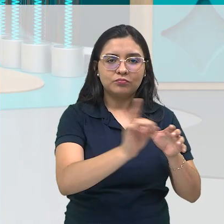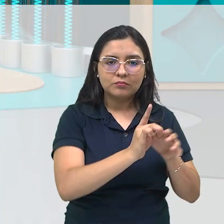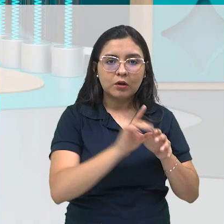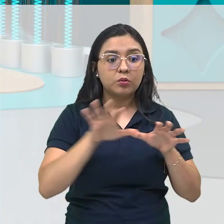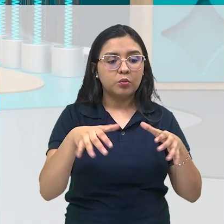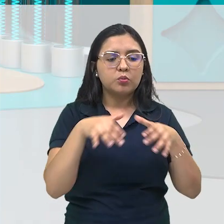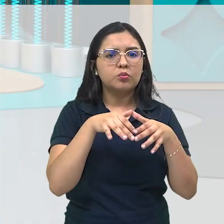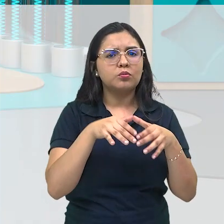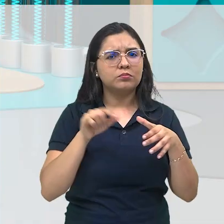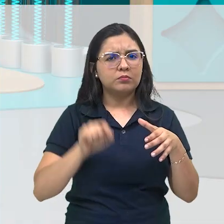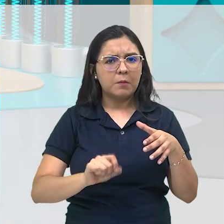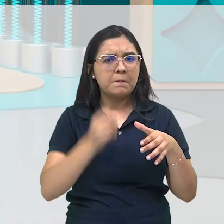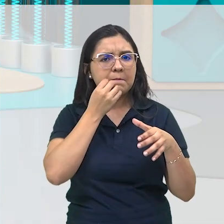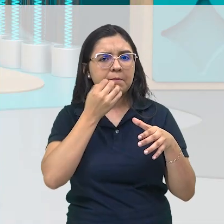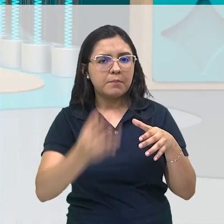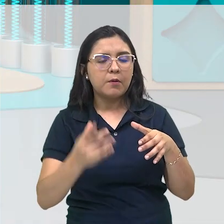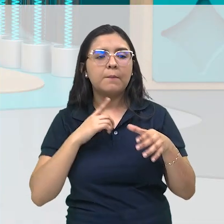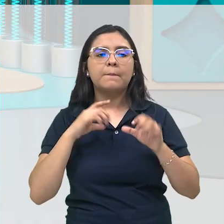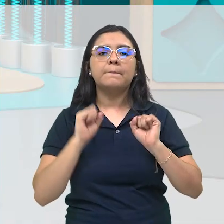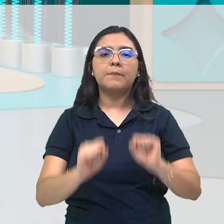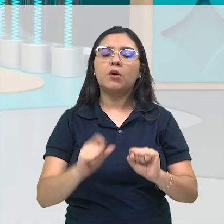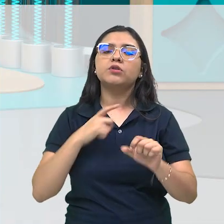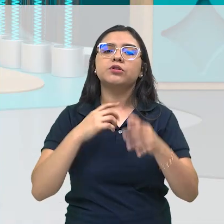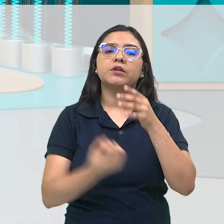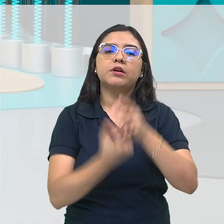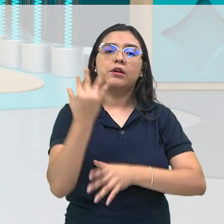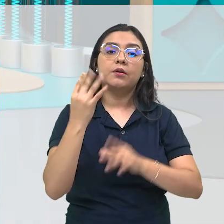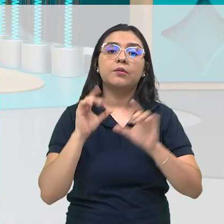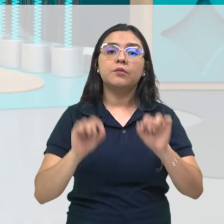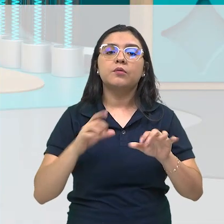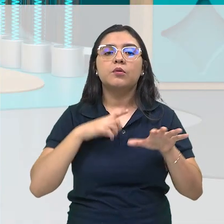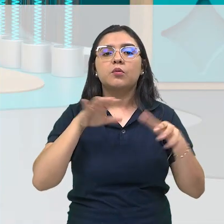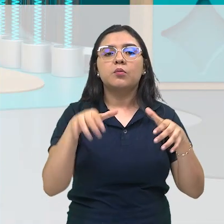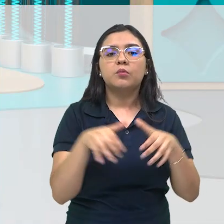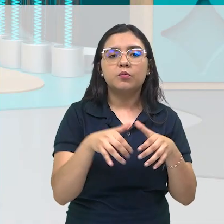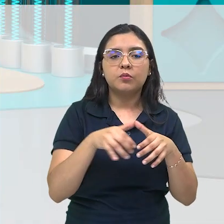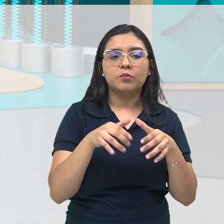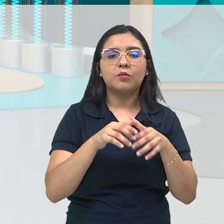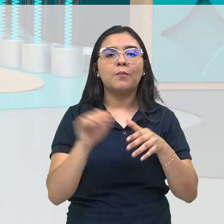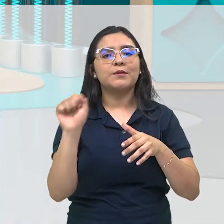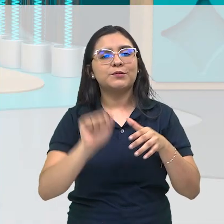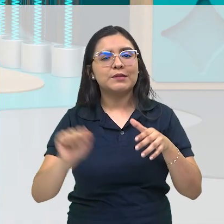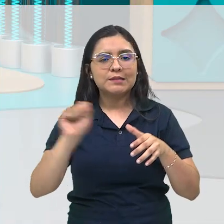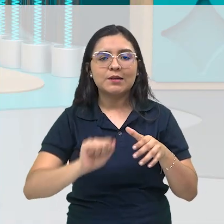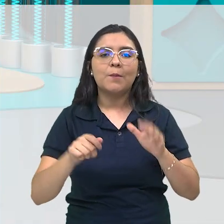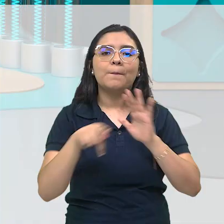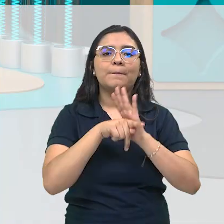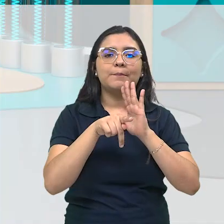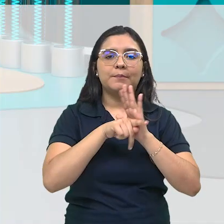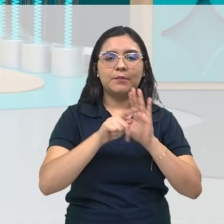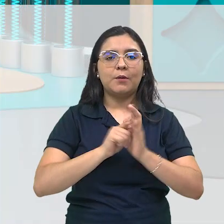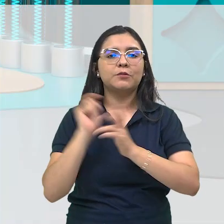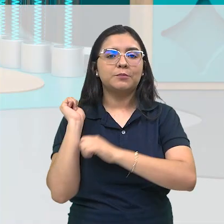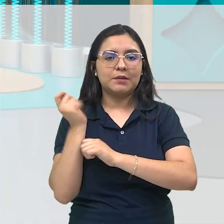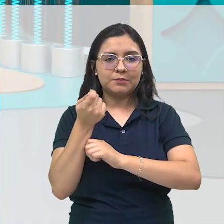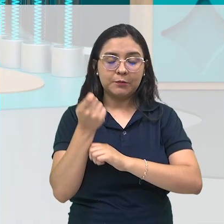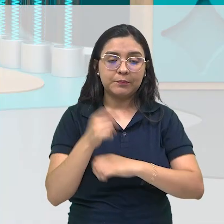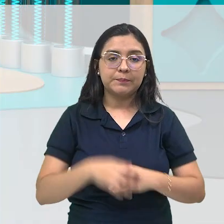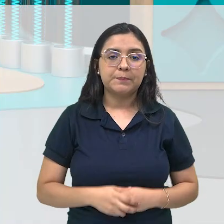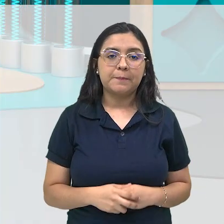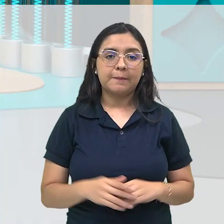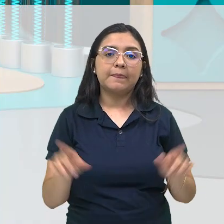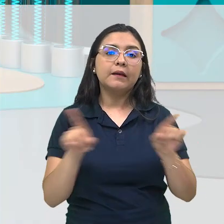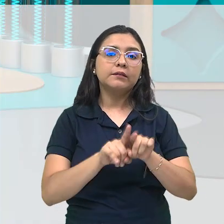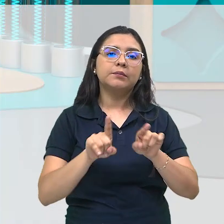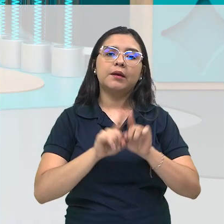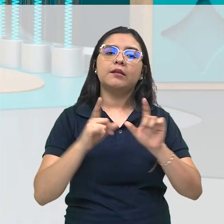bom grupo, aí você pode formar ali um clube, uma associação de beisebol, e